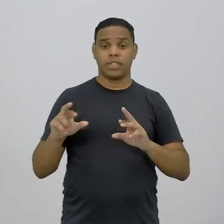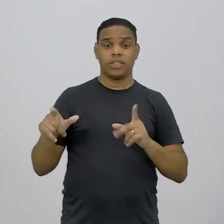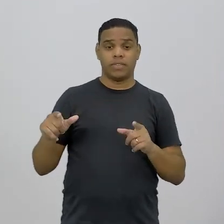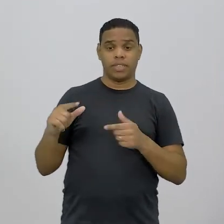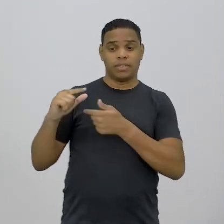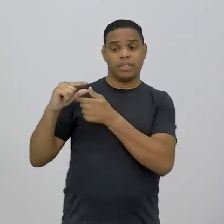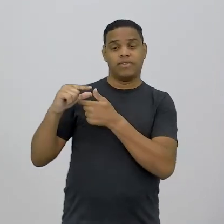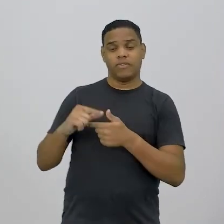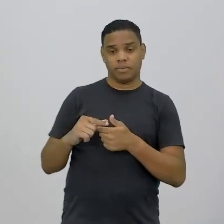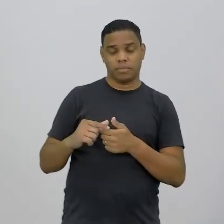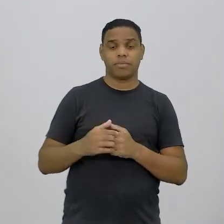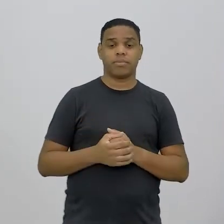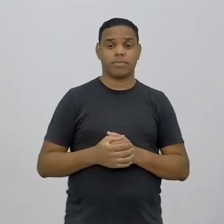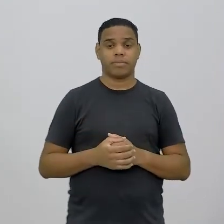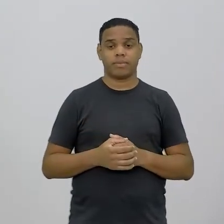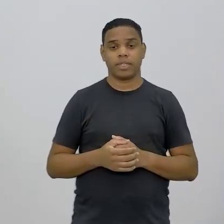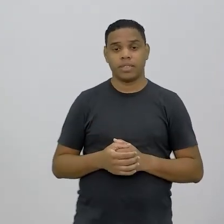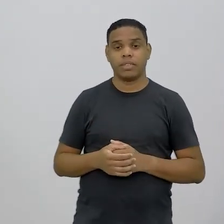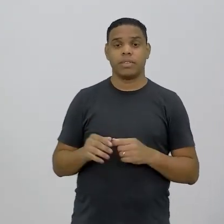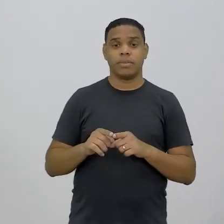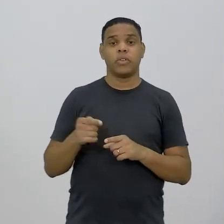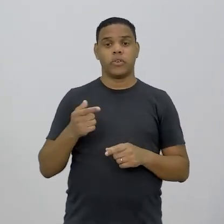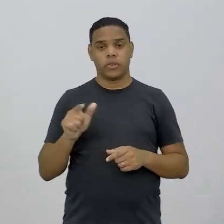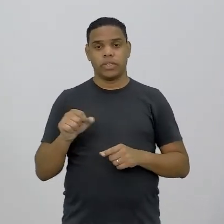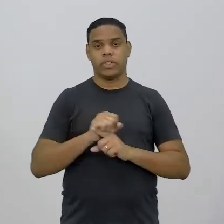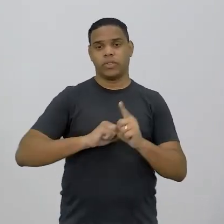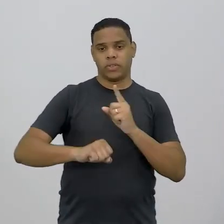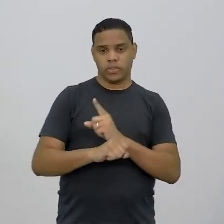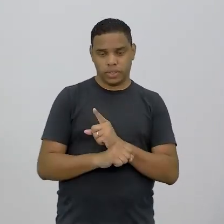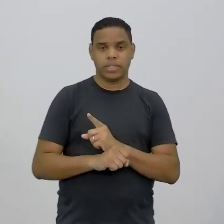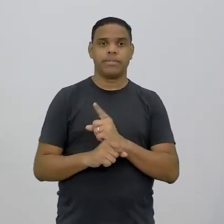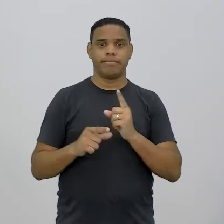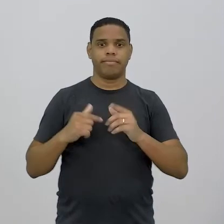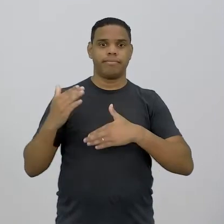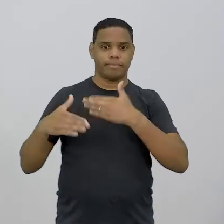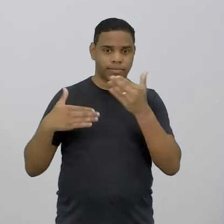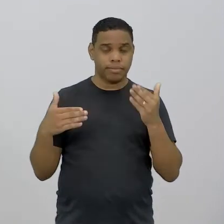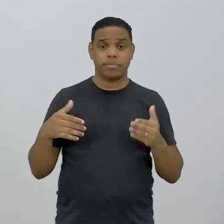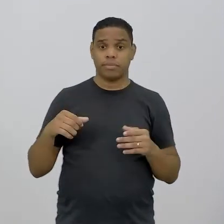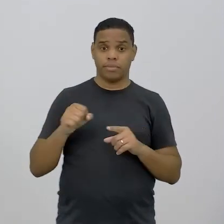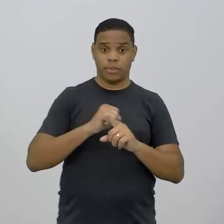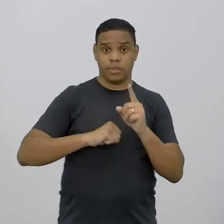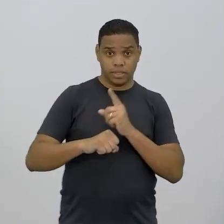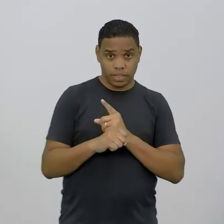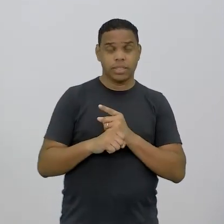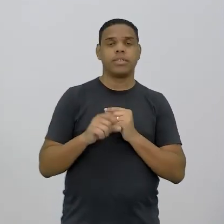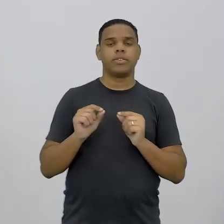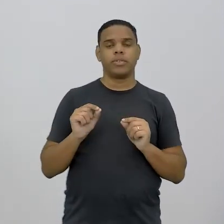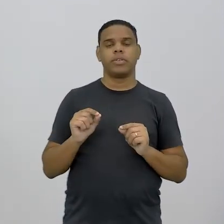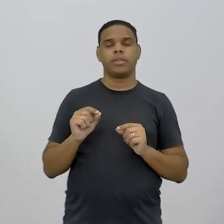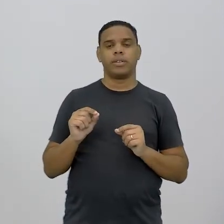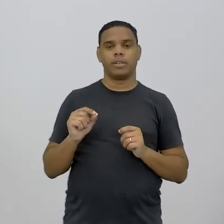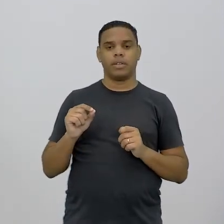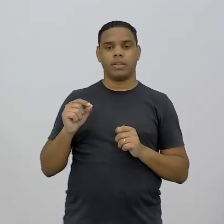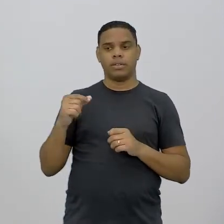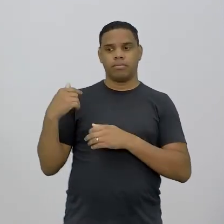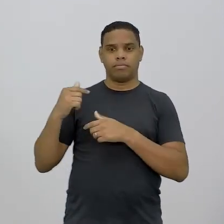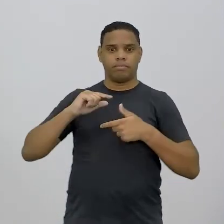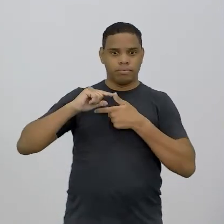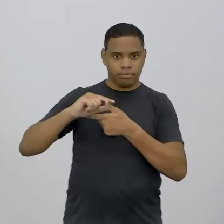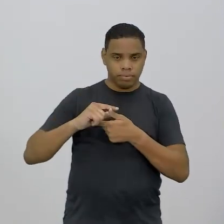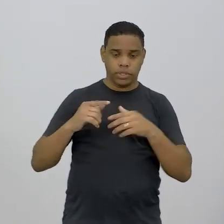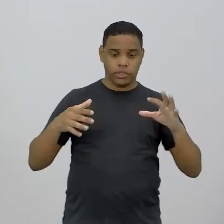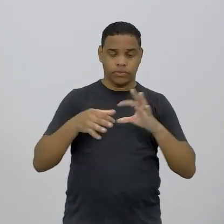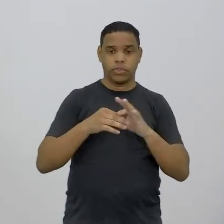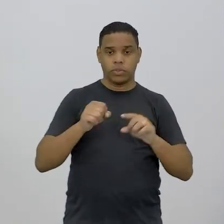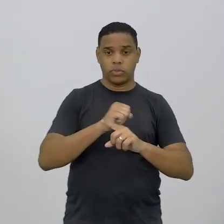sociedade tradicional e é de um outro modo na sociedade desenvolvida. Na sociedade tradicional, esse vínculo